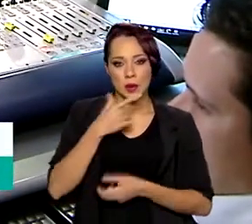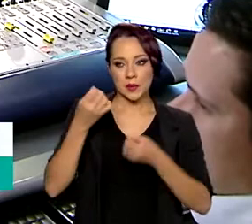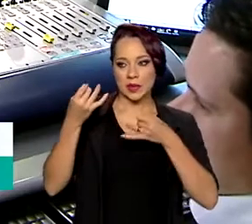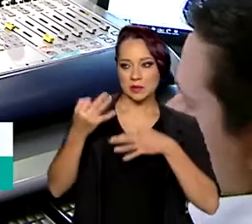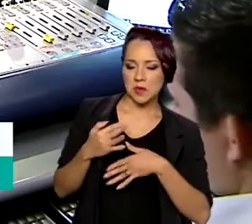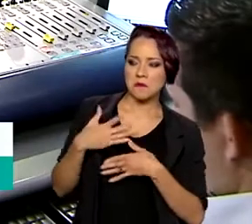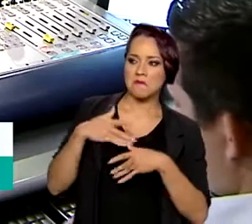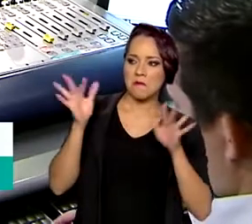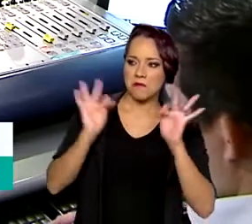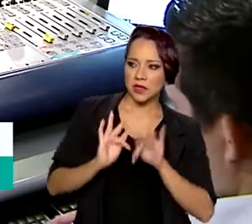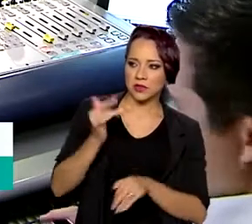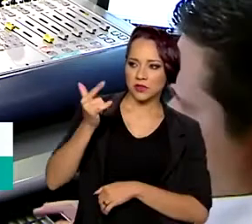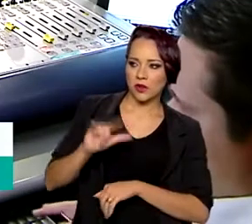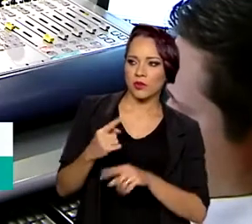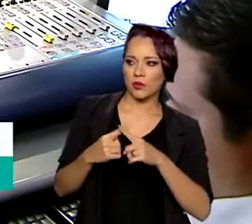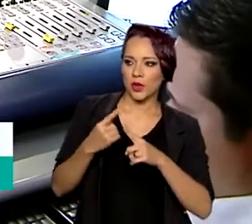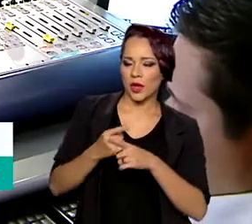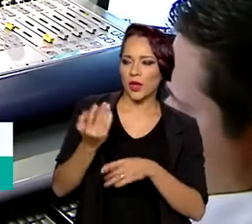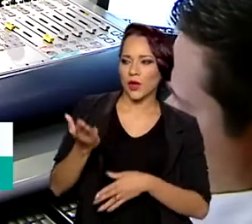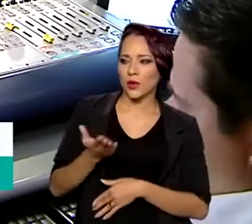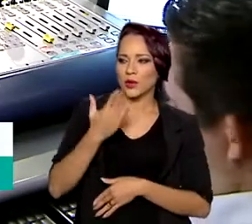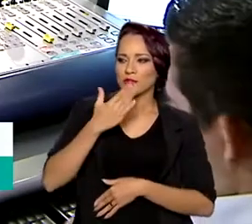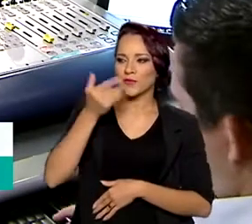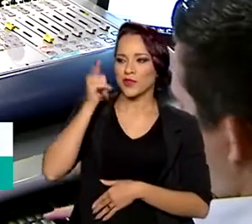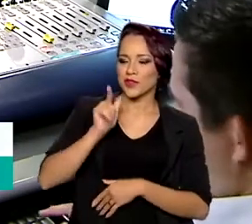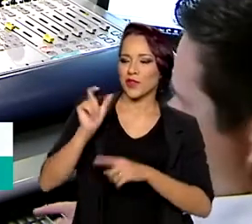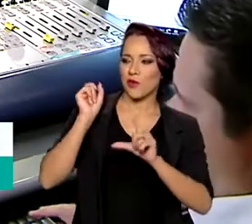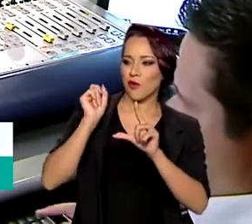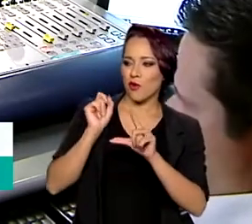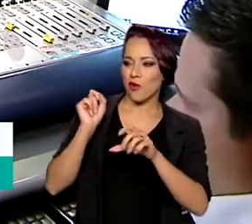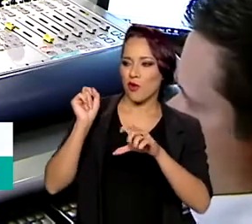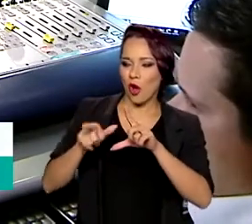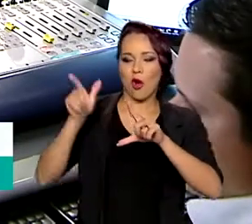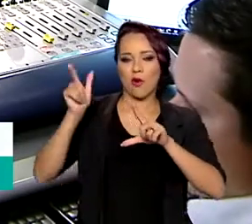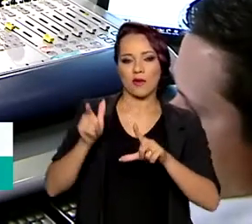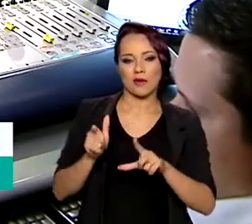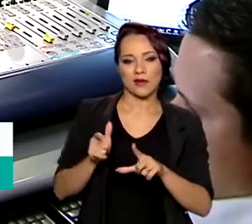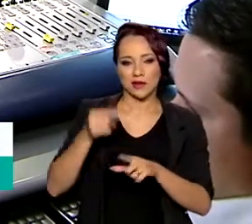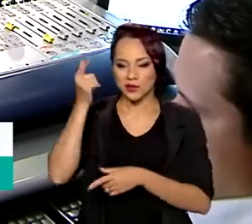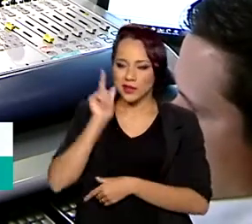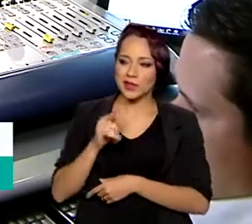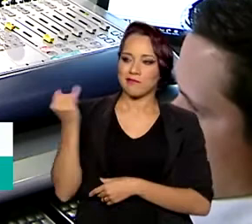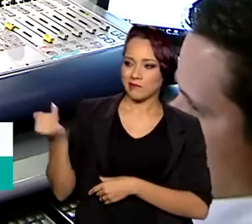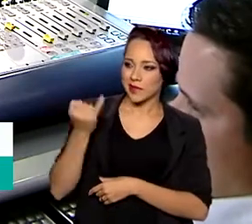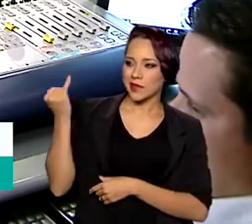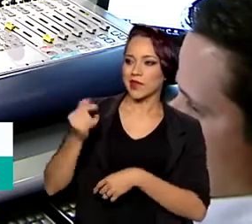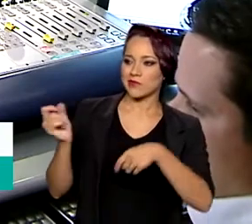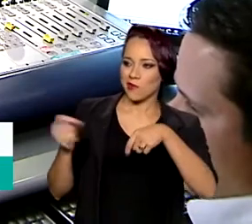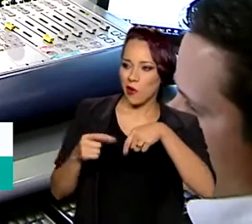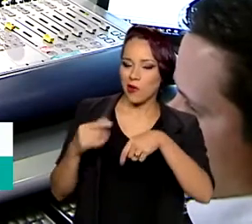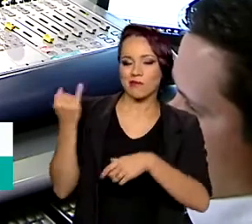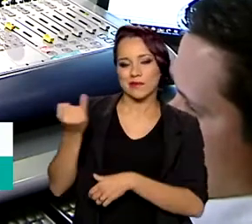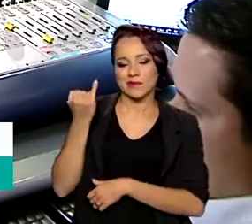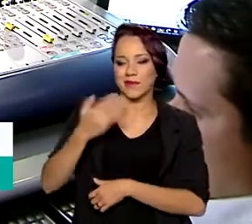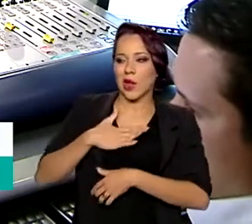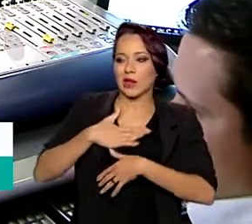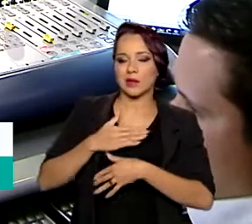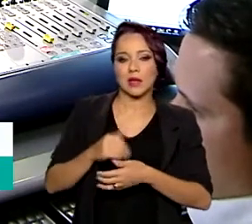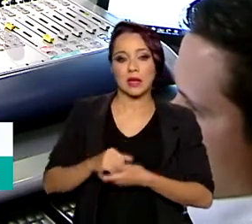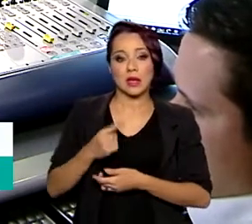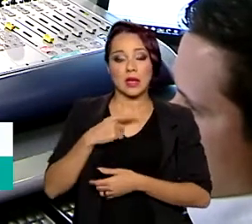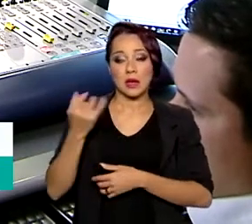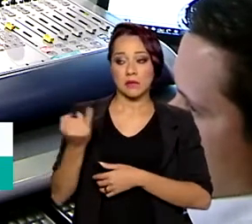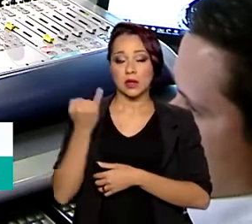feliz mais uma vez por ajudar o time com um gol. Mas é importante também destacar isso aí. Os espaços que eu